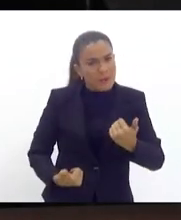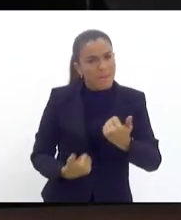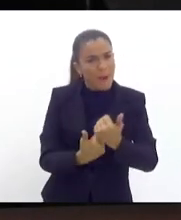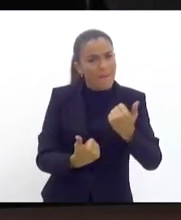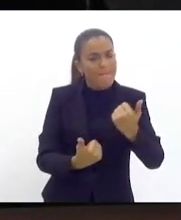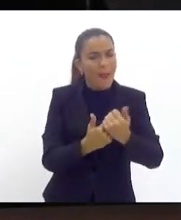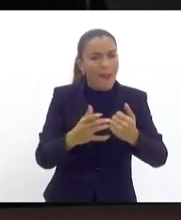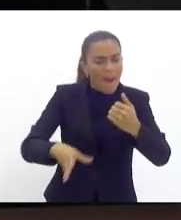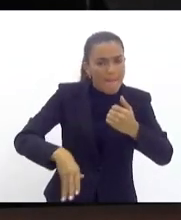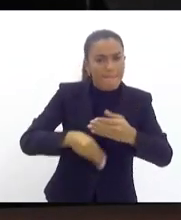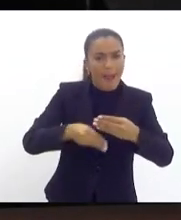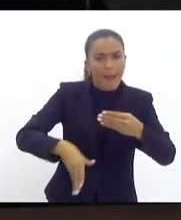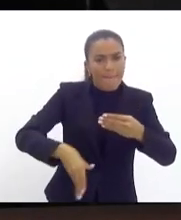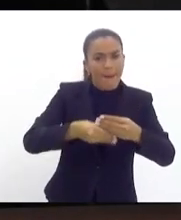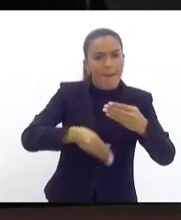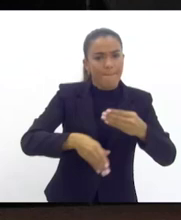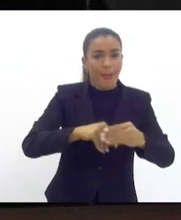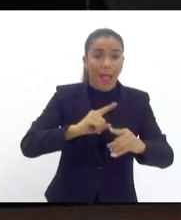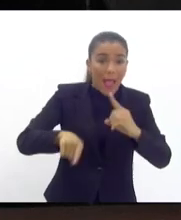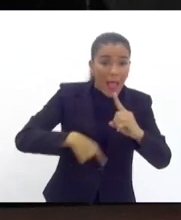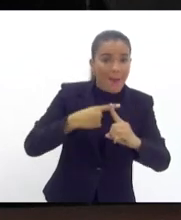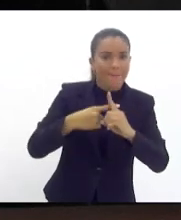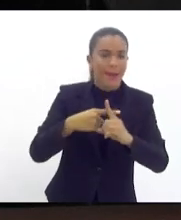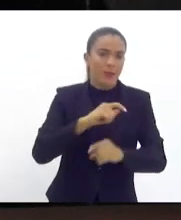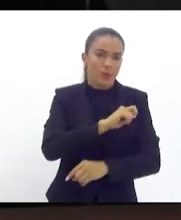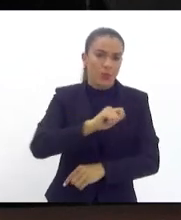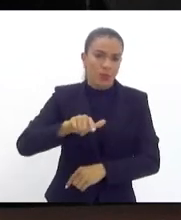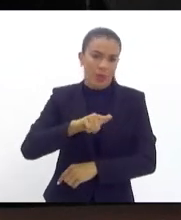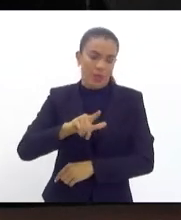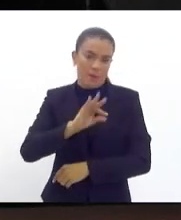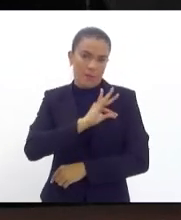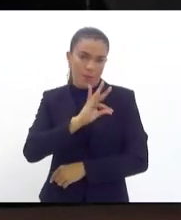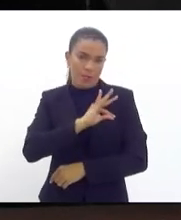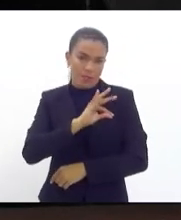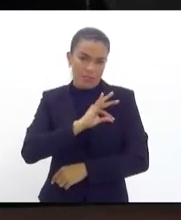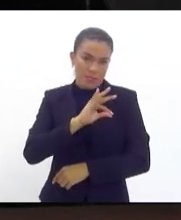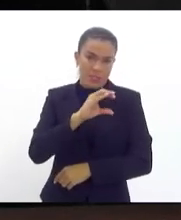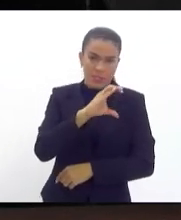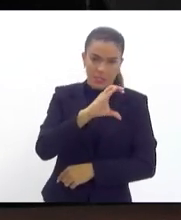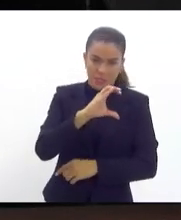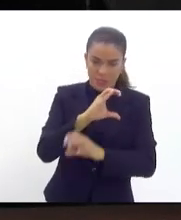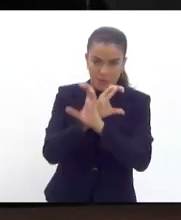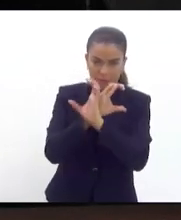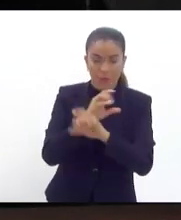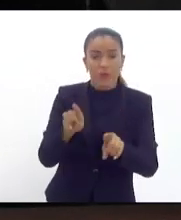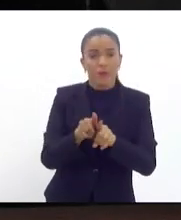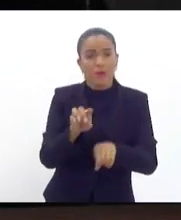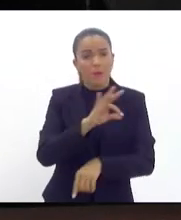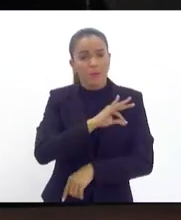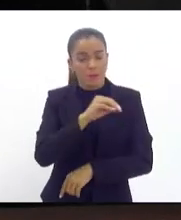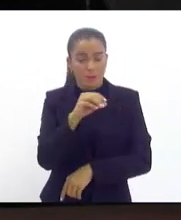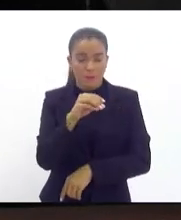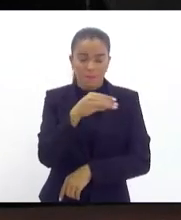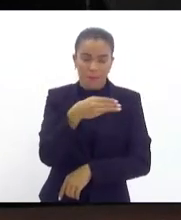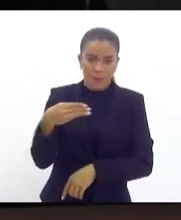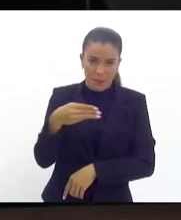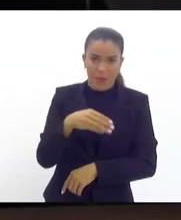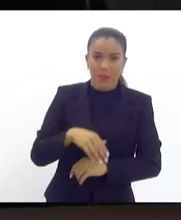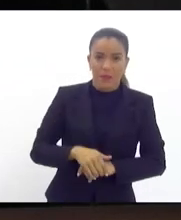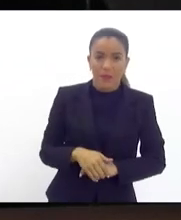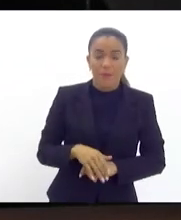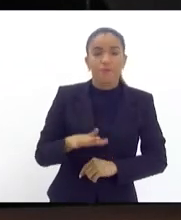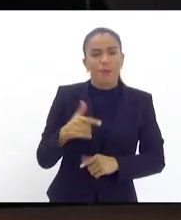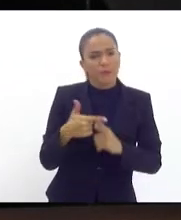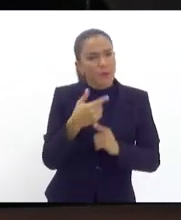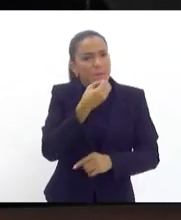além dos componentes da Polícia Civil e da polícia militar e quebra parabenizar os comandantes e os delegados né porque